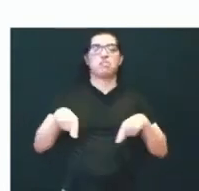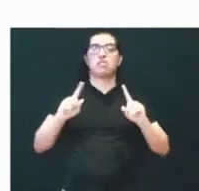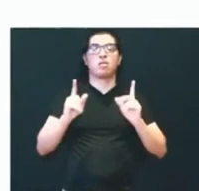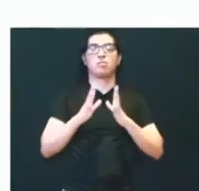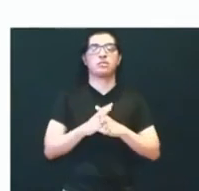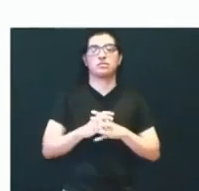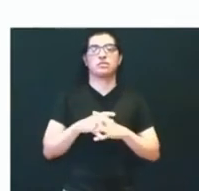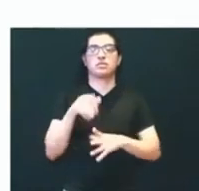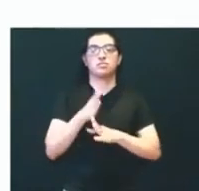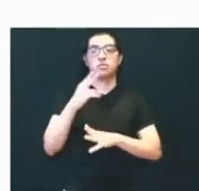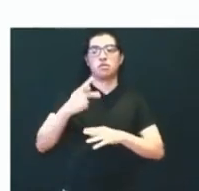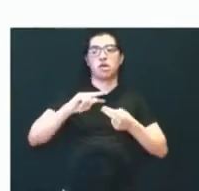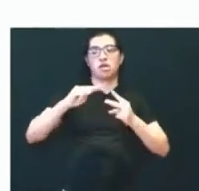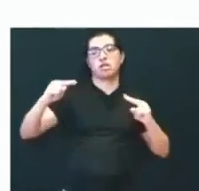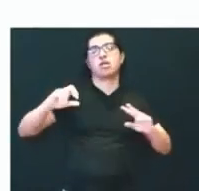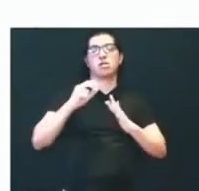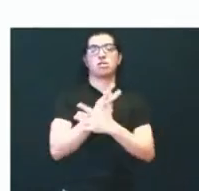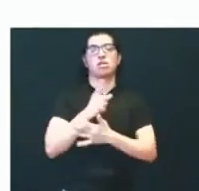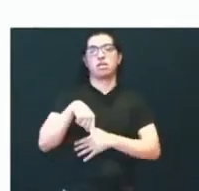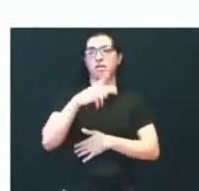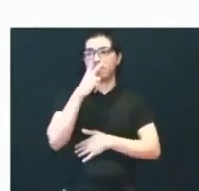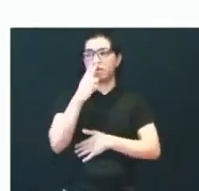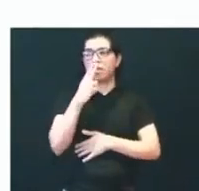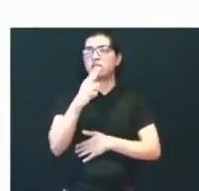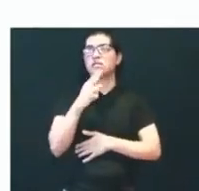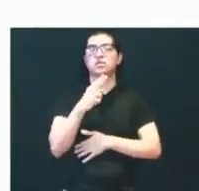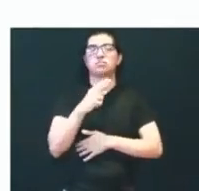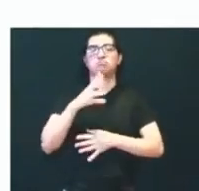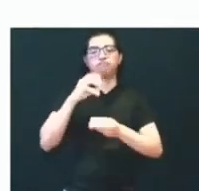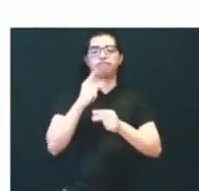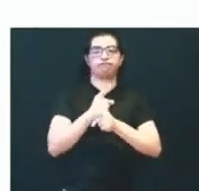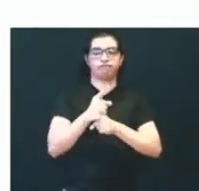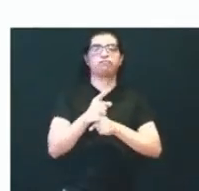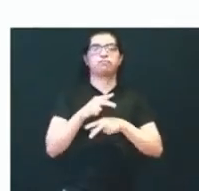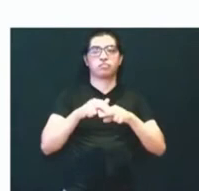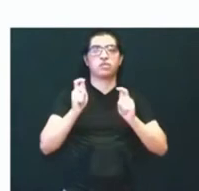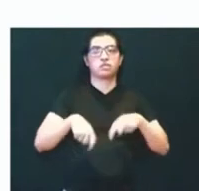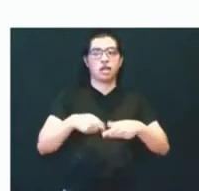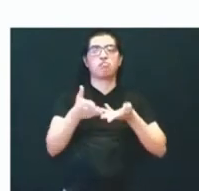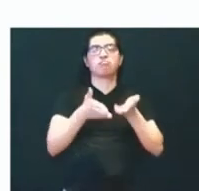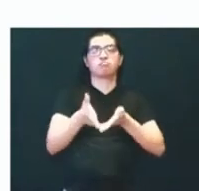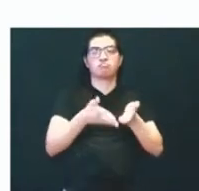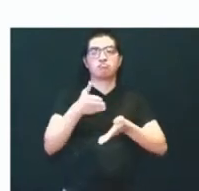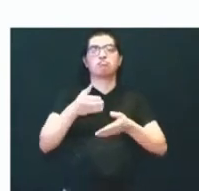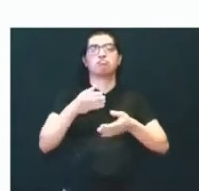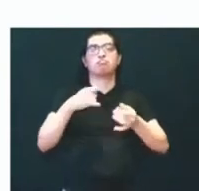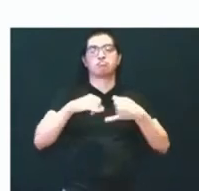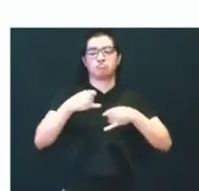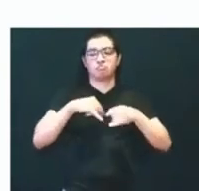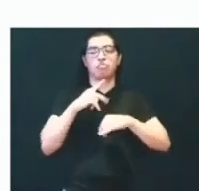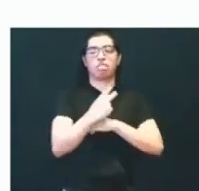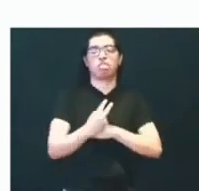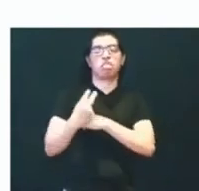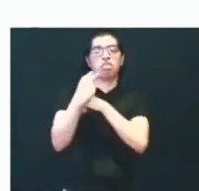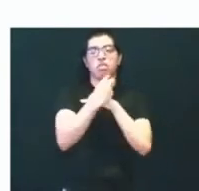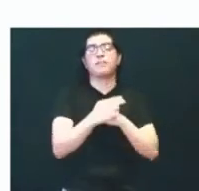essas alterações genéticas geralmente são de bom prognóstico. Há uma alta chance de cura com a quimioterapia. Já